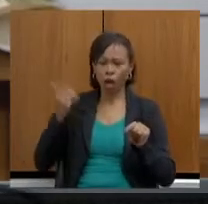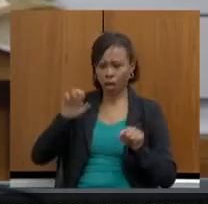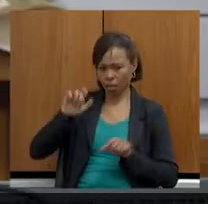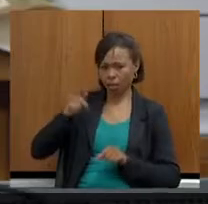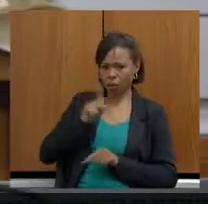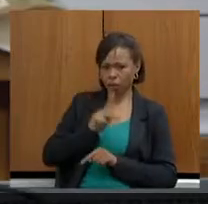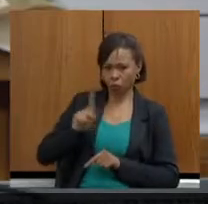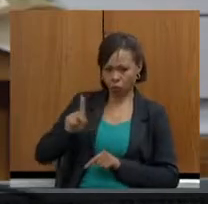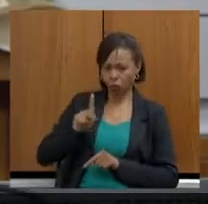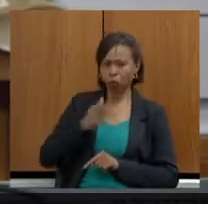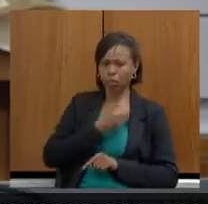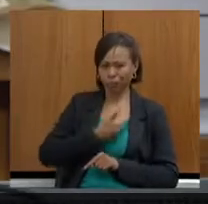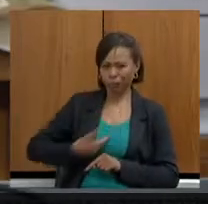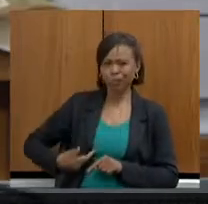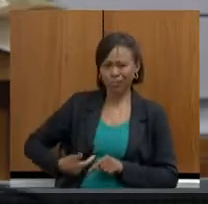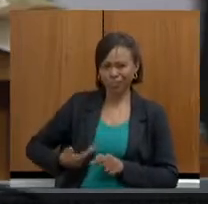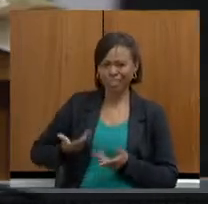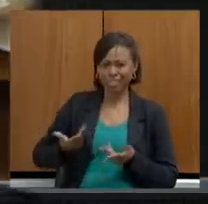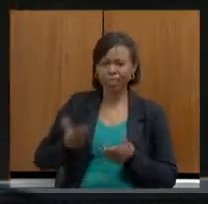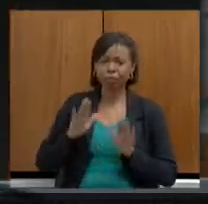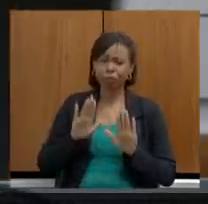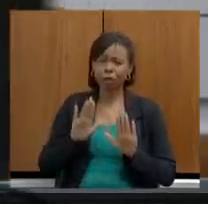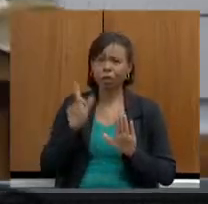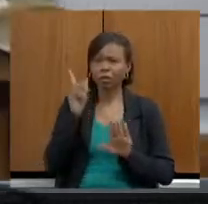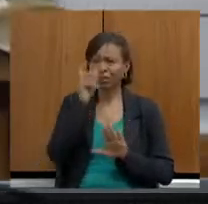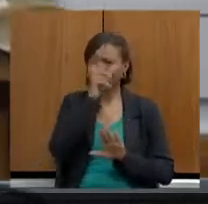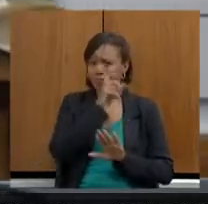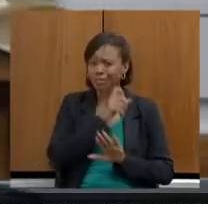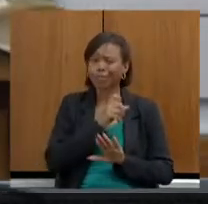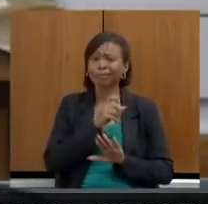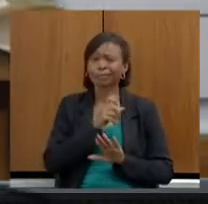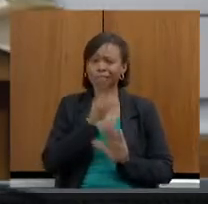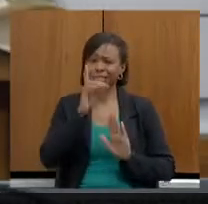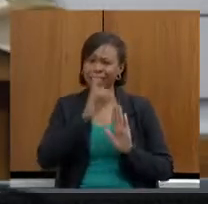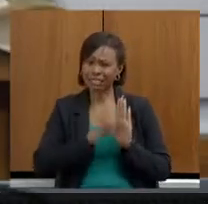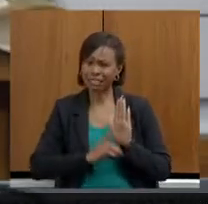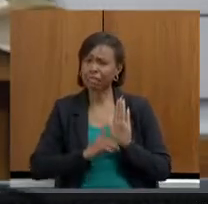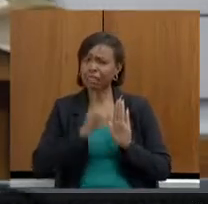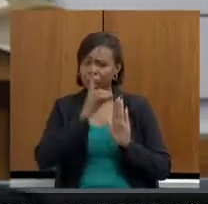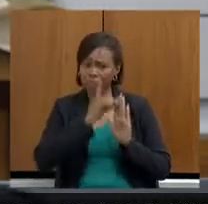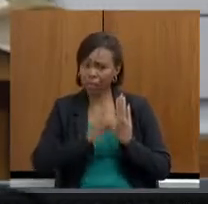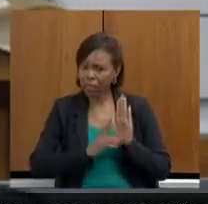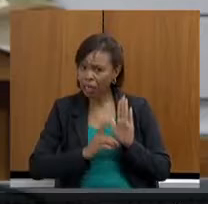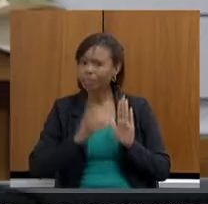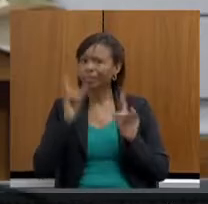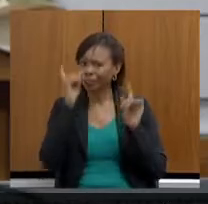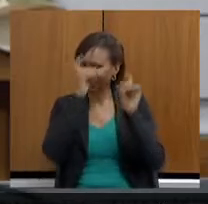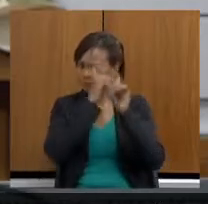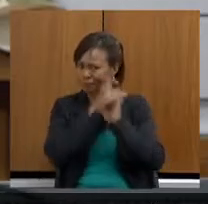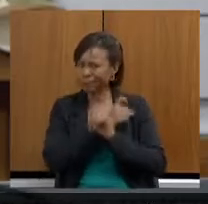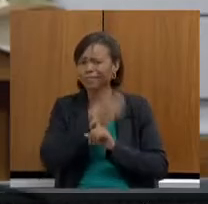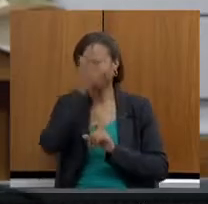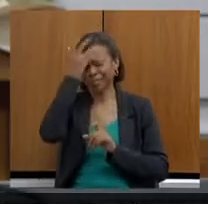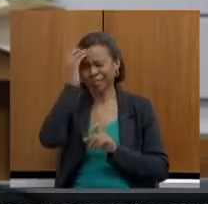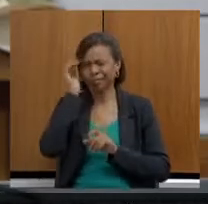mas é tão difícil acabei optando pelo direito então eu reconheço que é difícil que tem necessidade mas assim